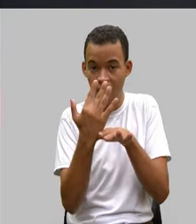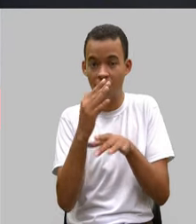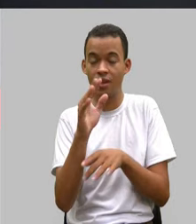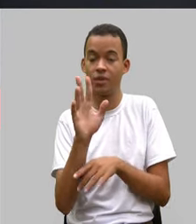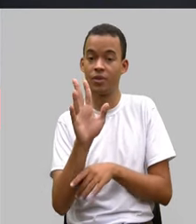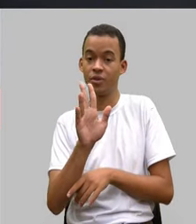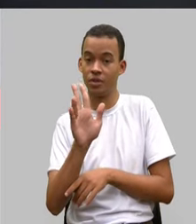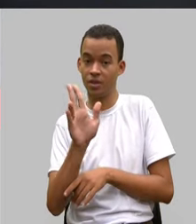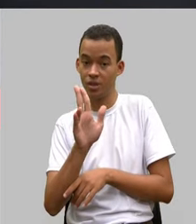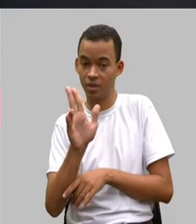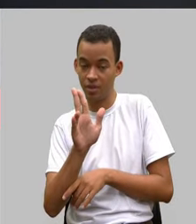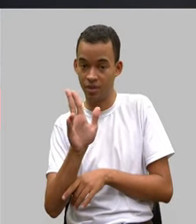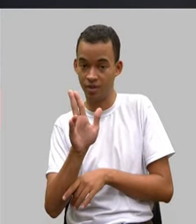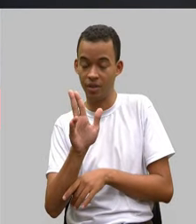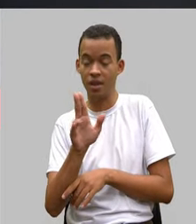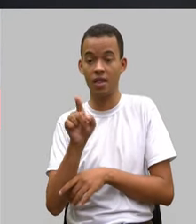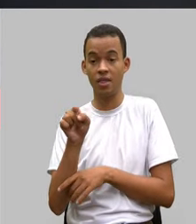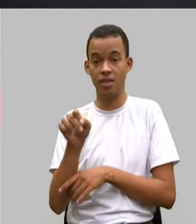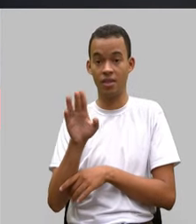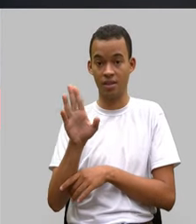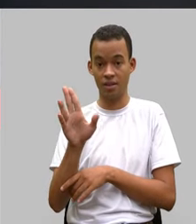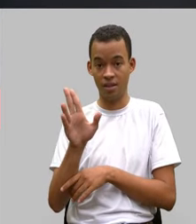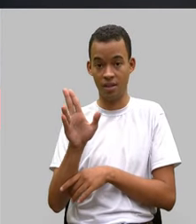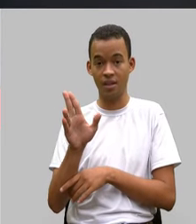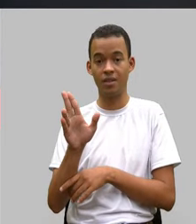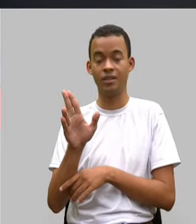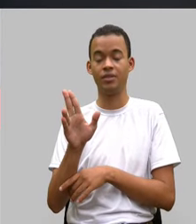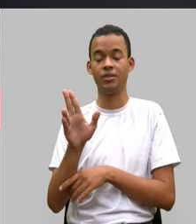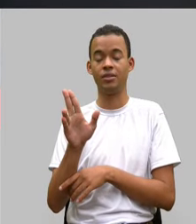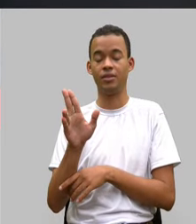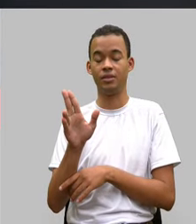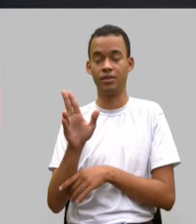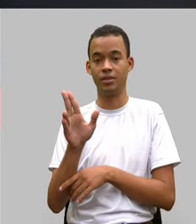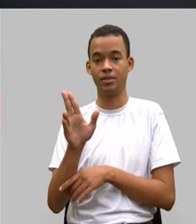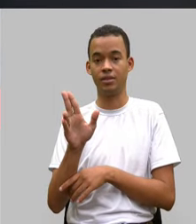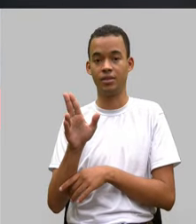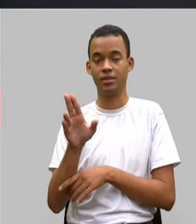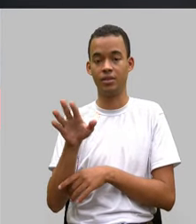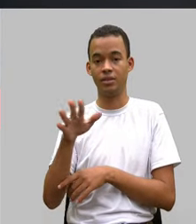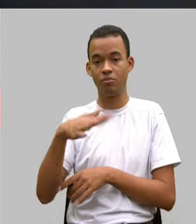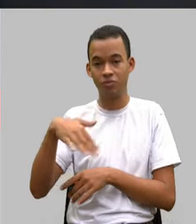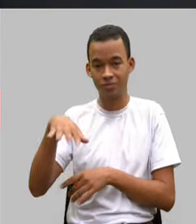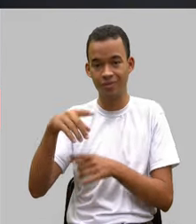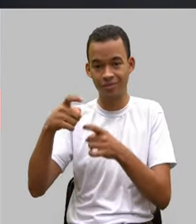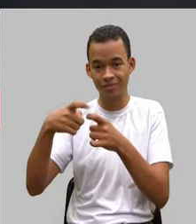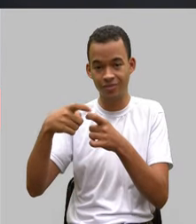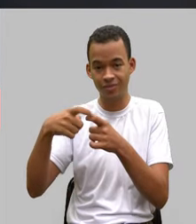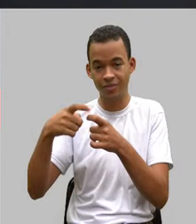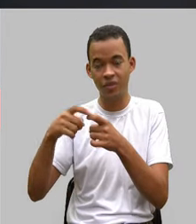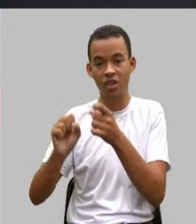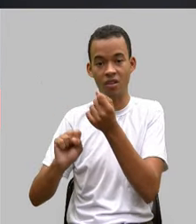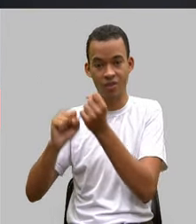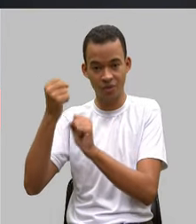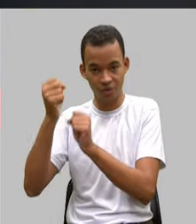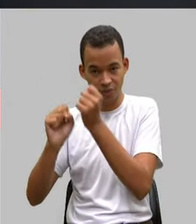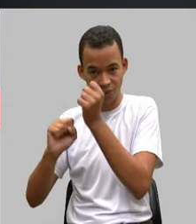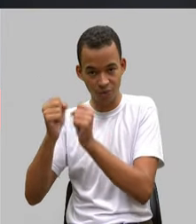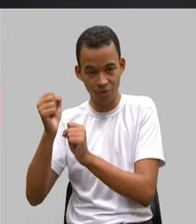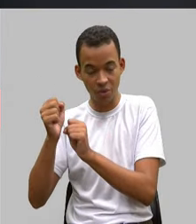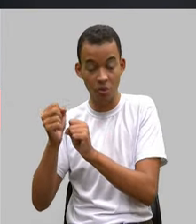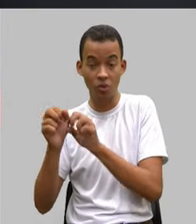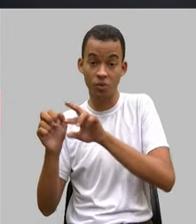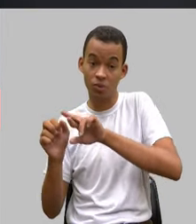câ Industrial era eh cultivada no sol e e completamente diferente da maconha que era